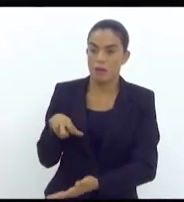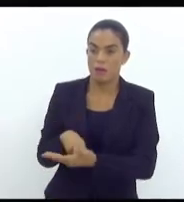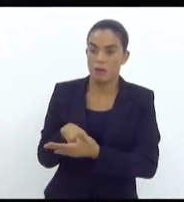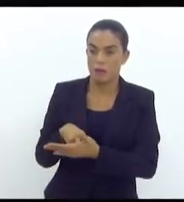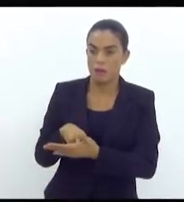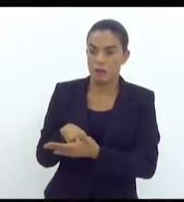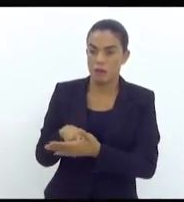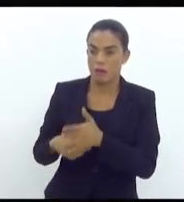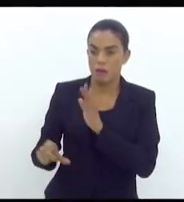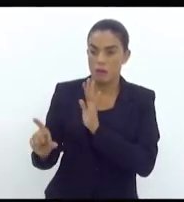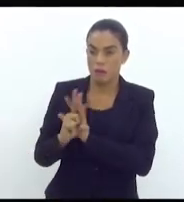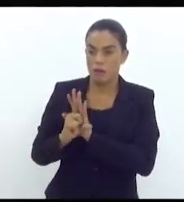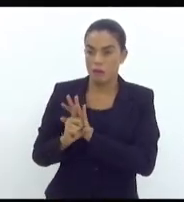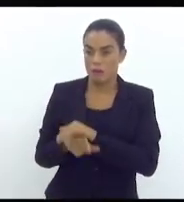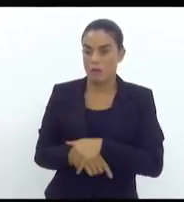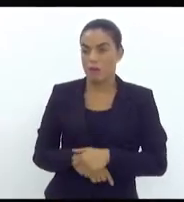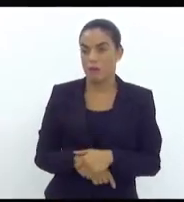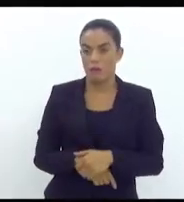lei